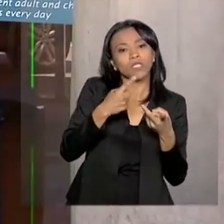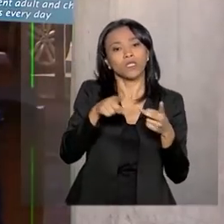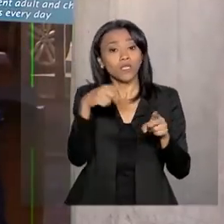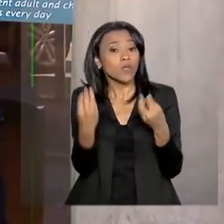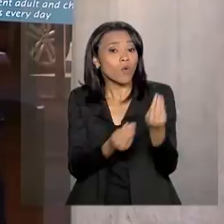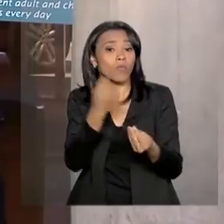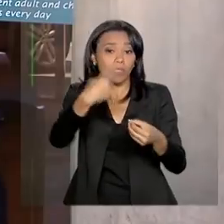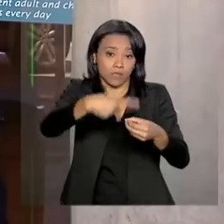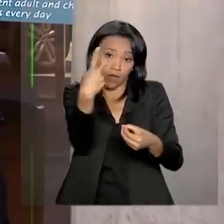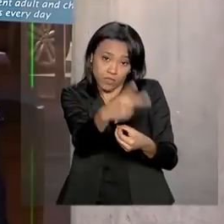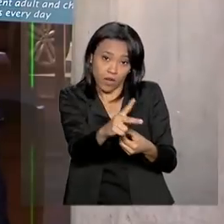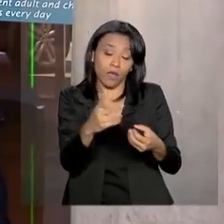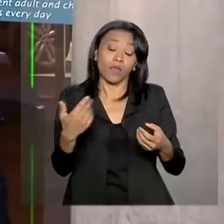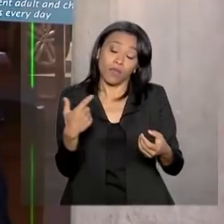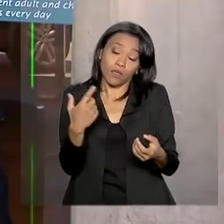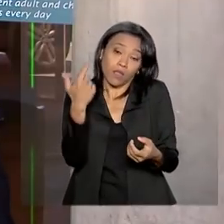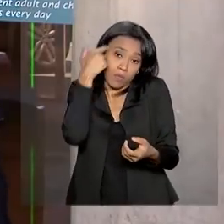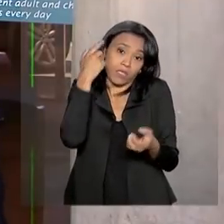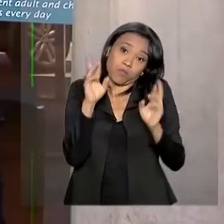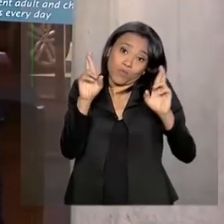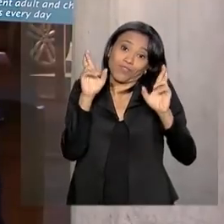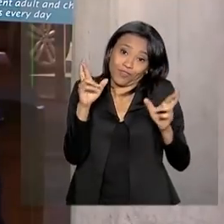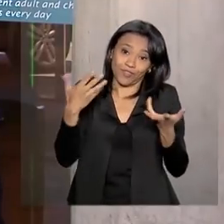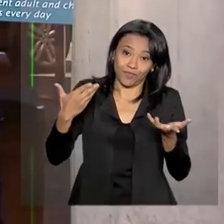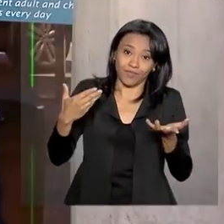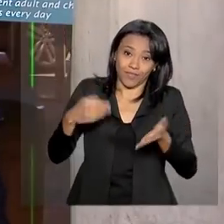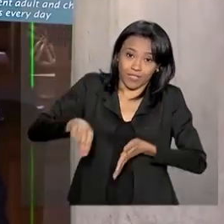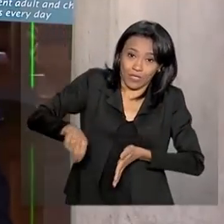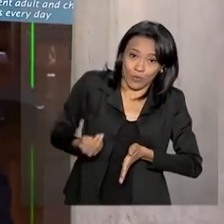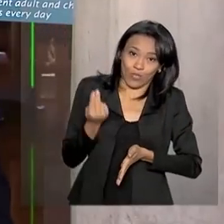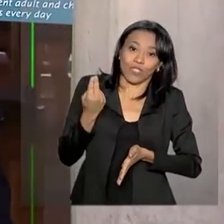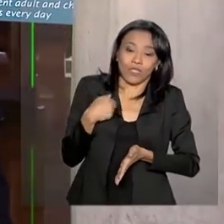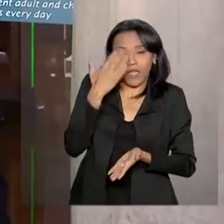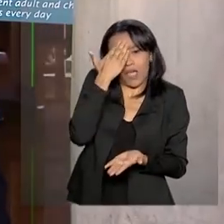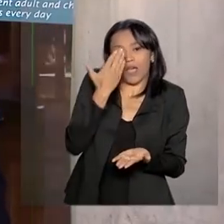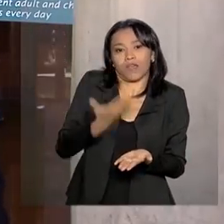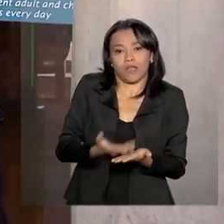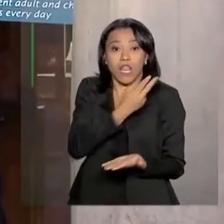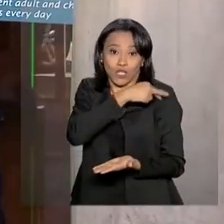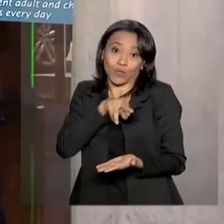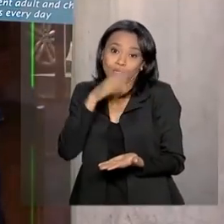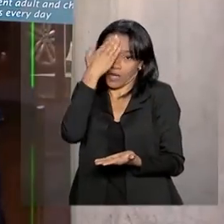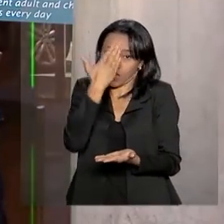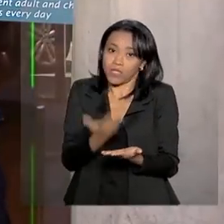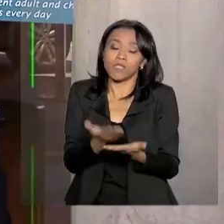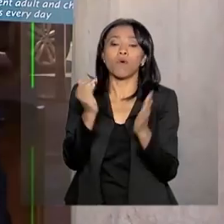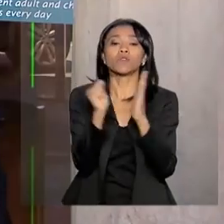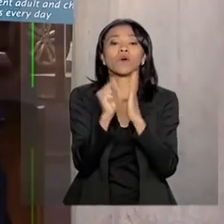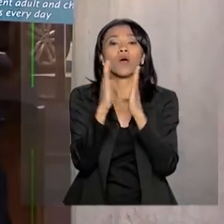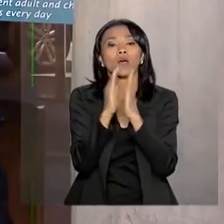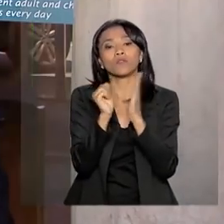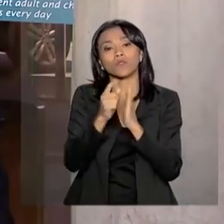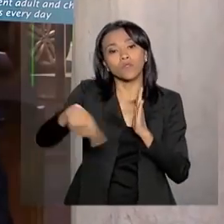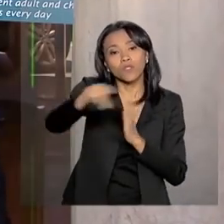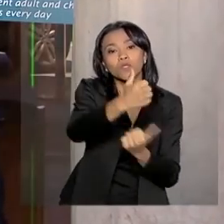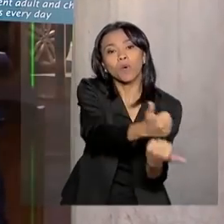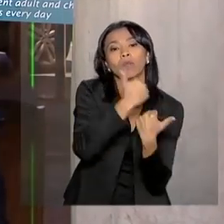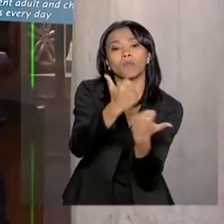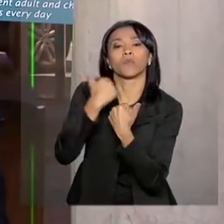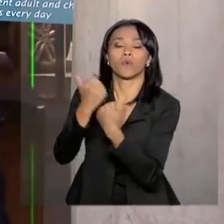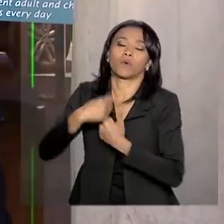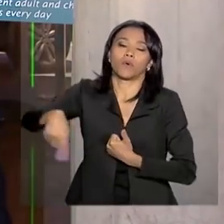procedimento cirúrgico. Ele disse estar bastante otimista e religioso, agradeceu às orações e ao apoio que tem recebido